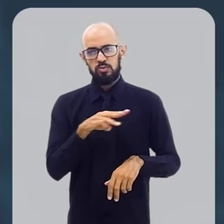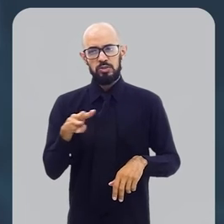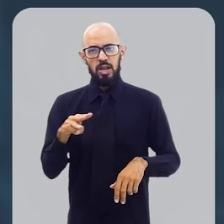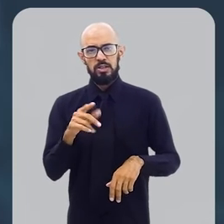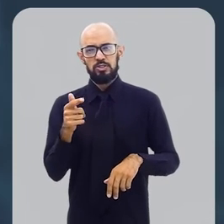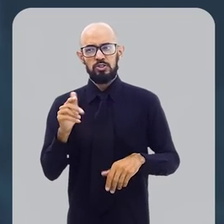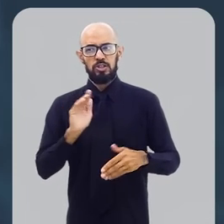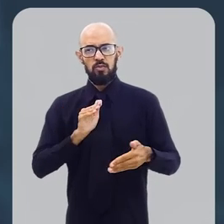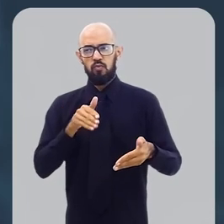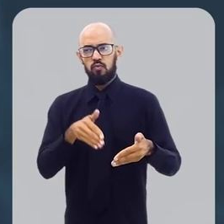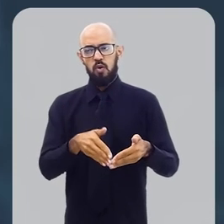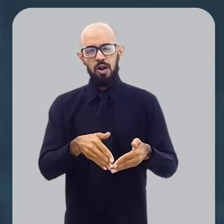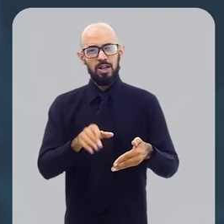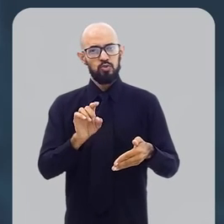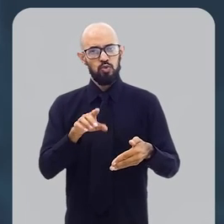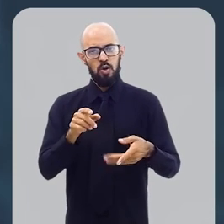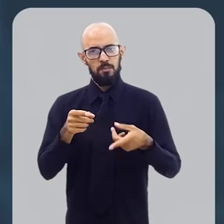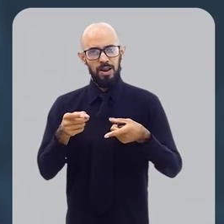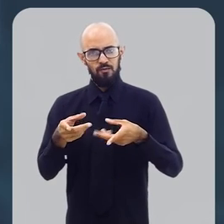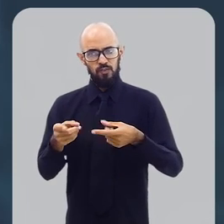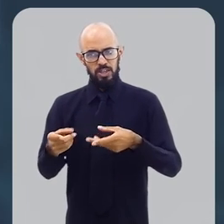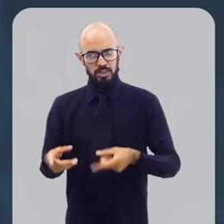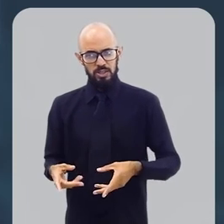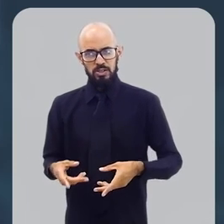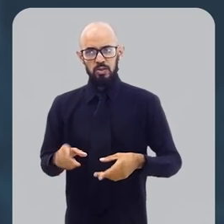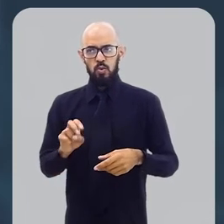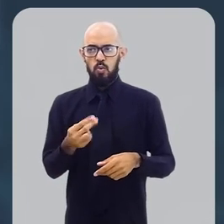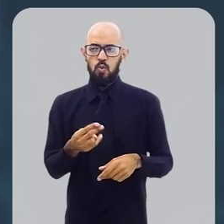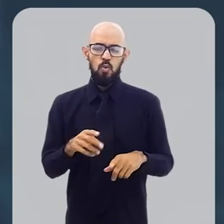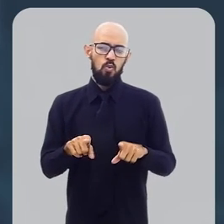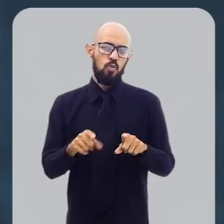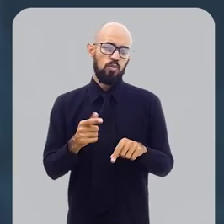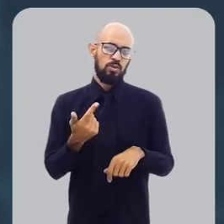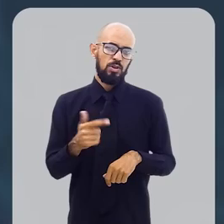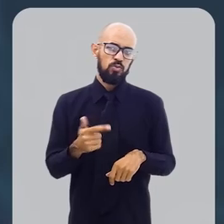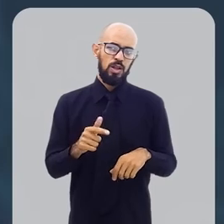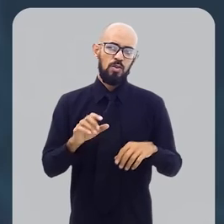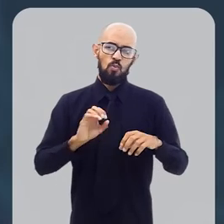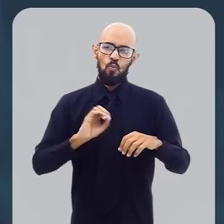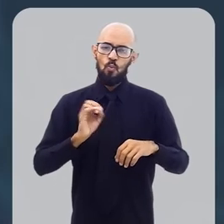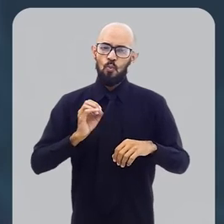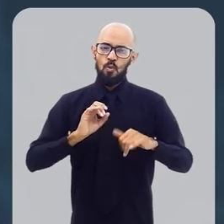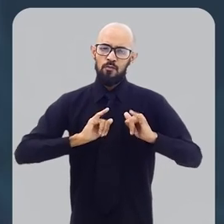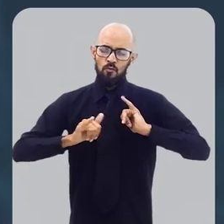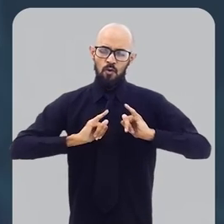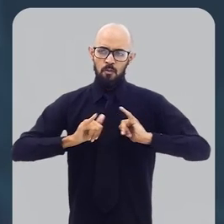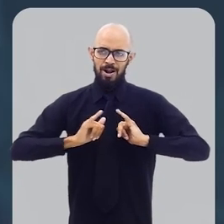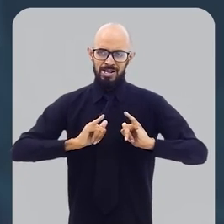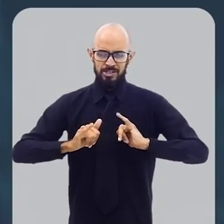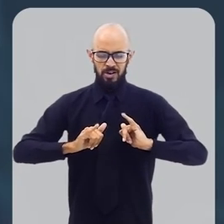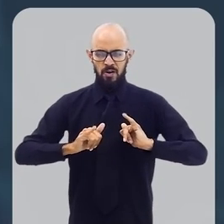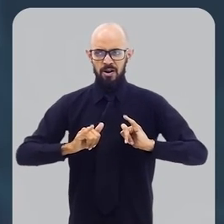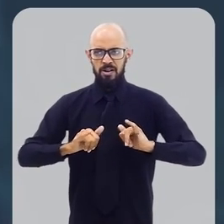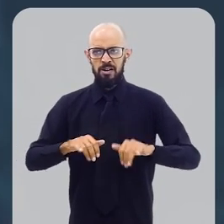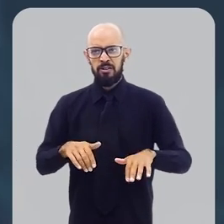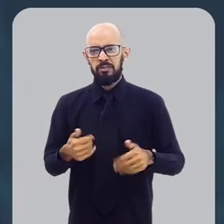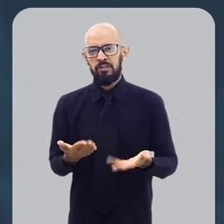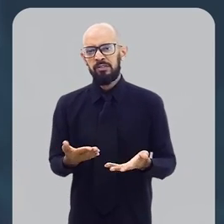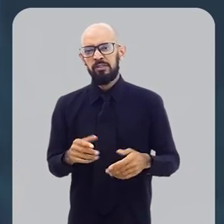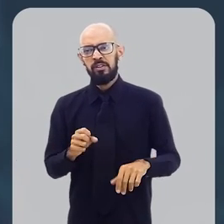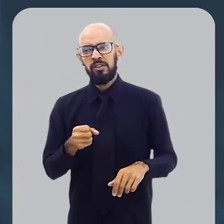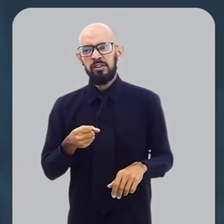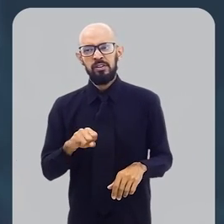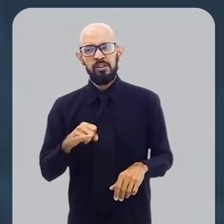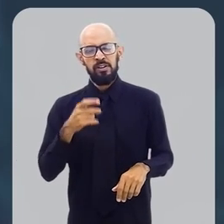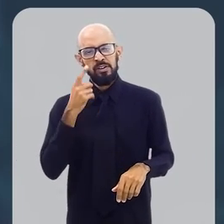índice. Então, realmente é um site que é muito direcionado somente para venda, ou um site realmente que não tem nenhuma informação das que a